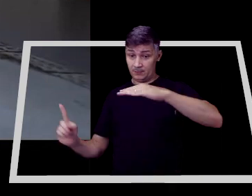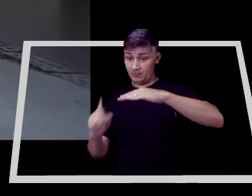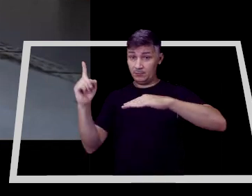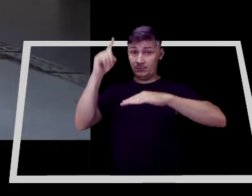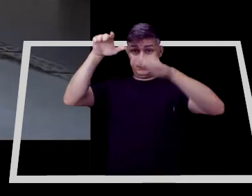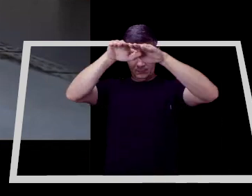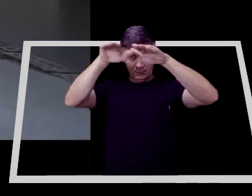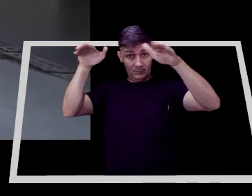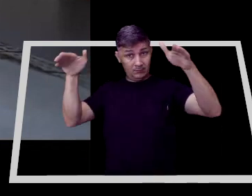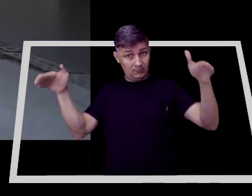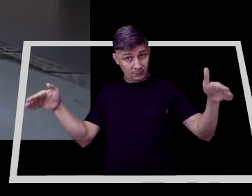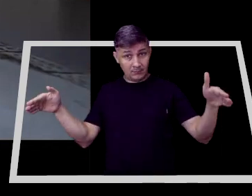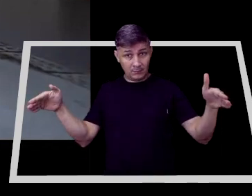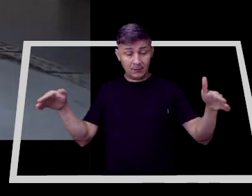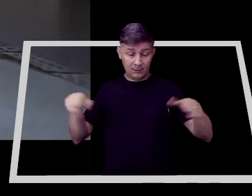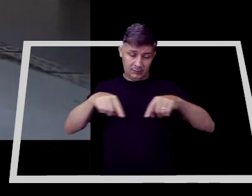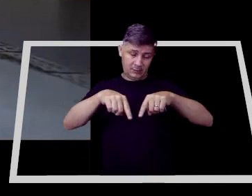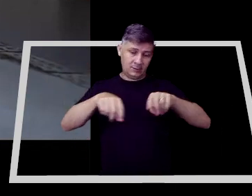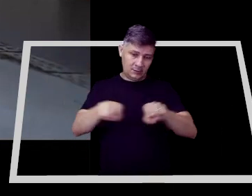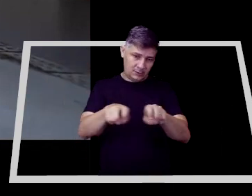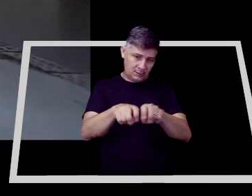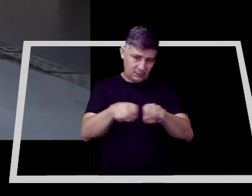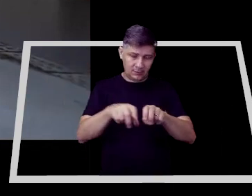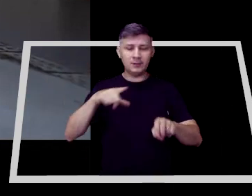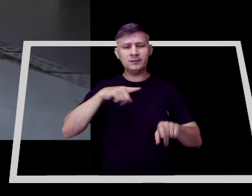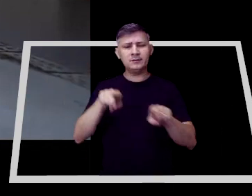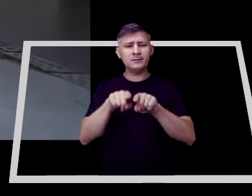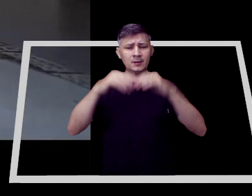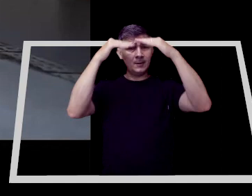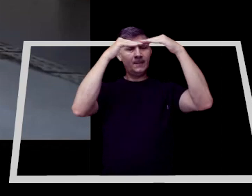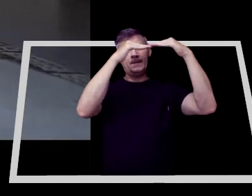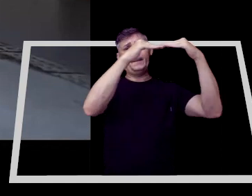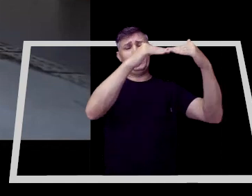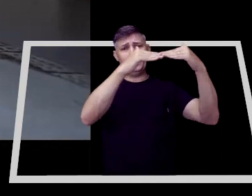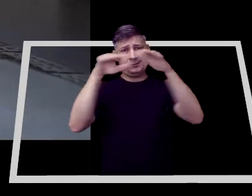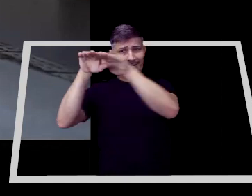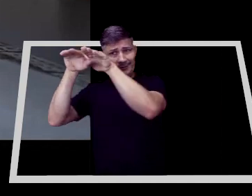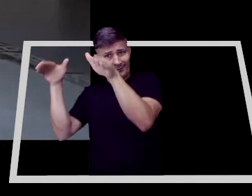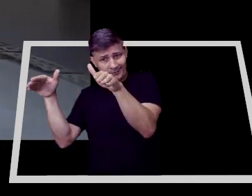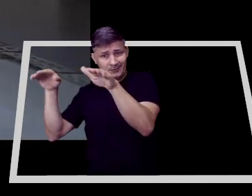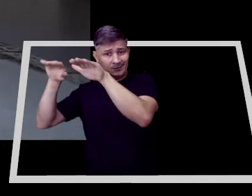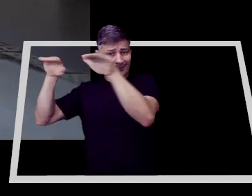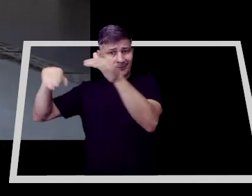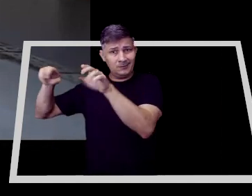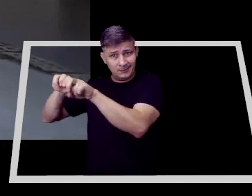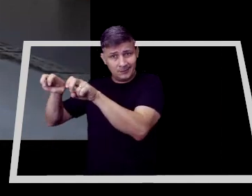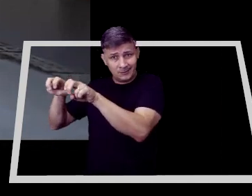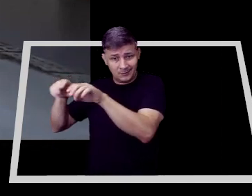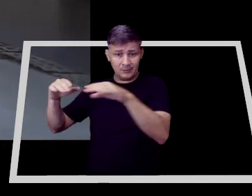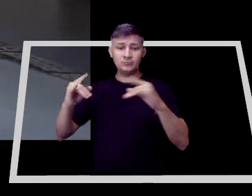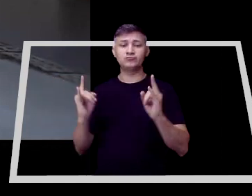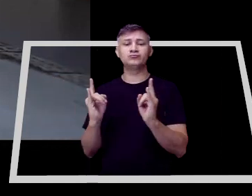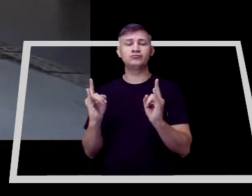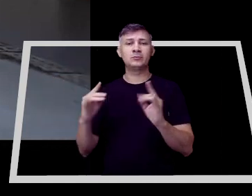essa cobertura de transição entre os dois blocos para justamente abrigar esse conjunto de rampas